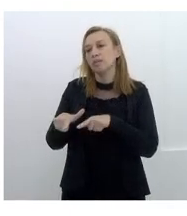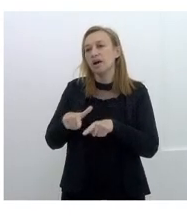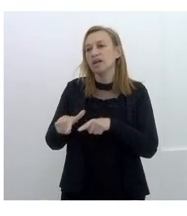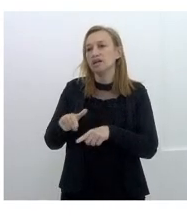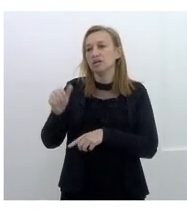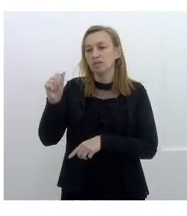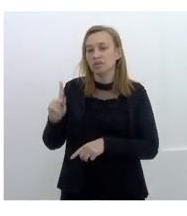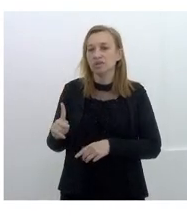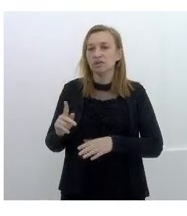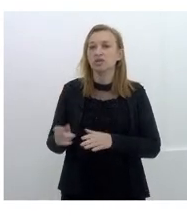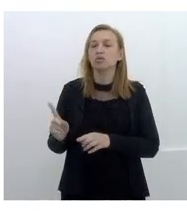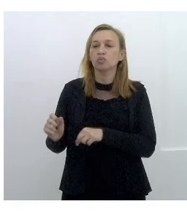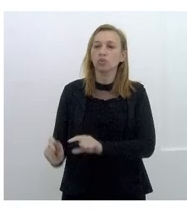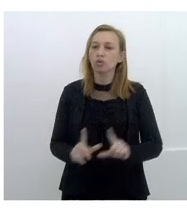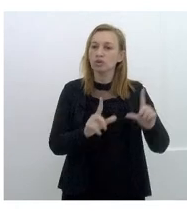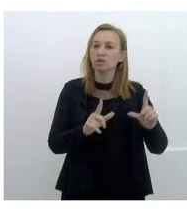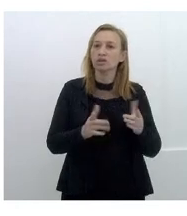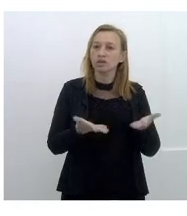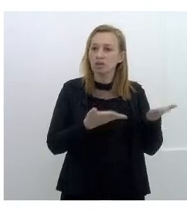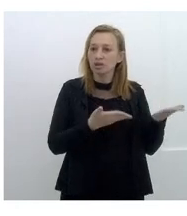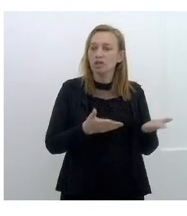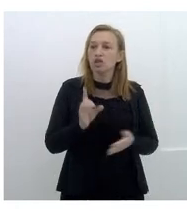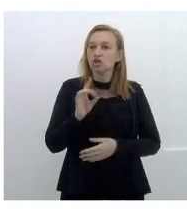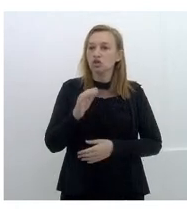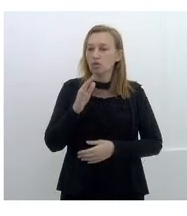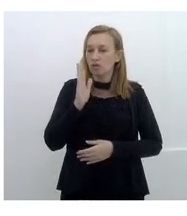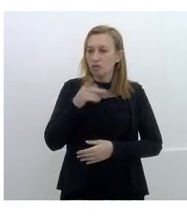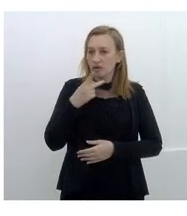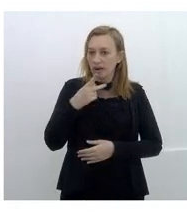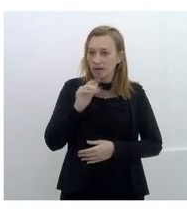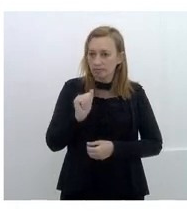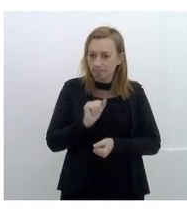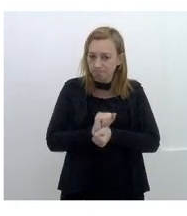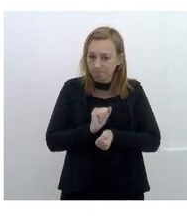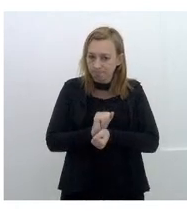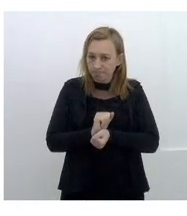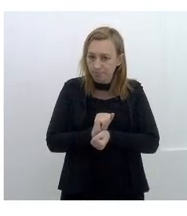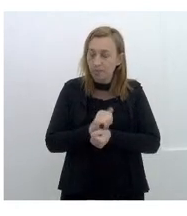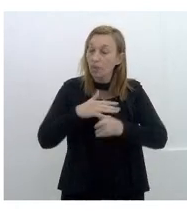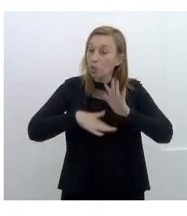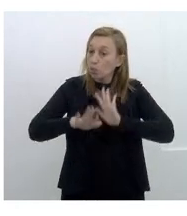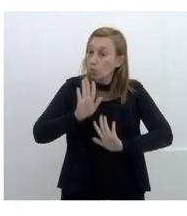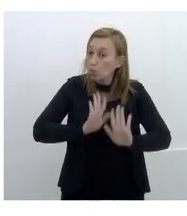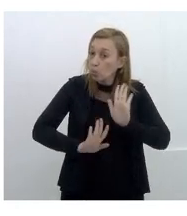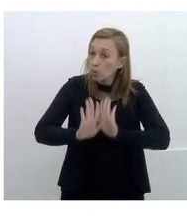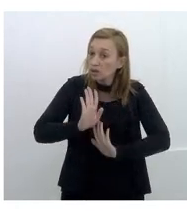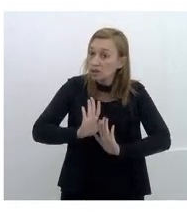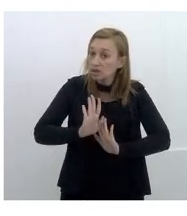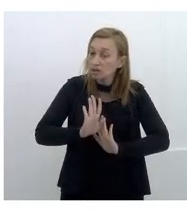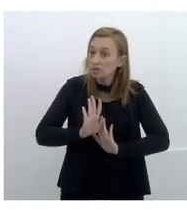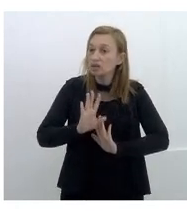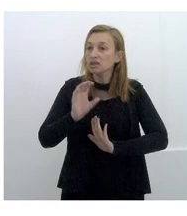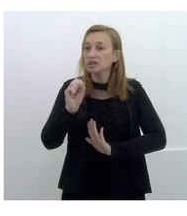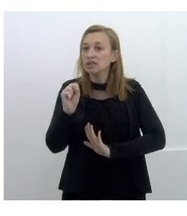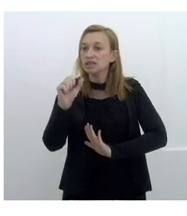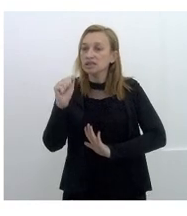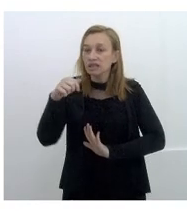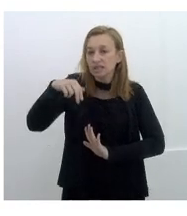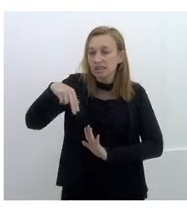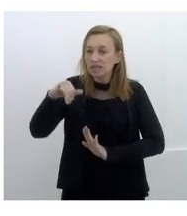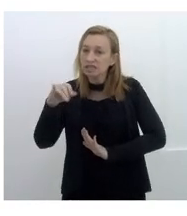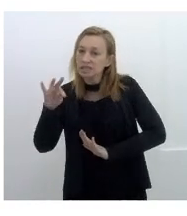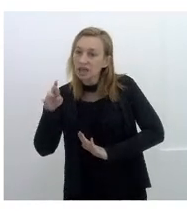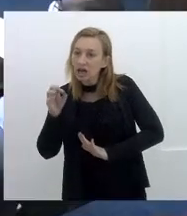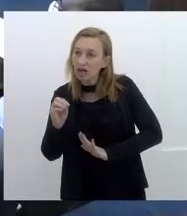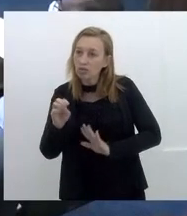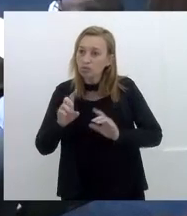os próximos LED por gentileza se eu só fazer uma observação aqui a gente tem tido muita cautela com os requisitos sanitários a